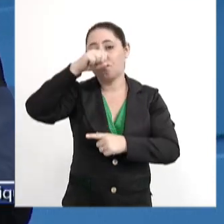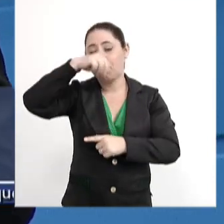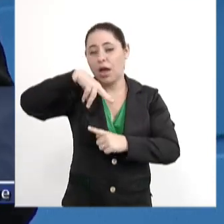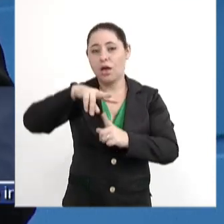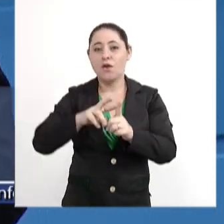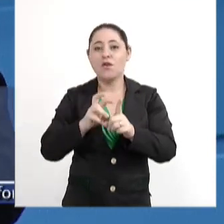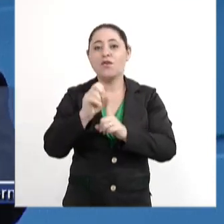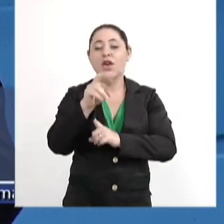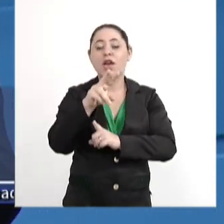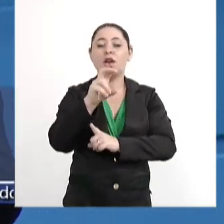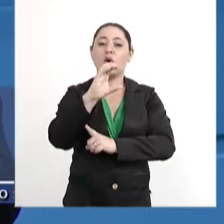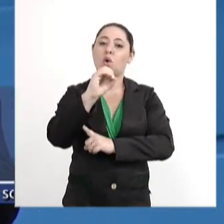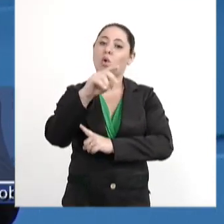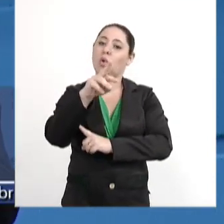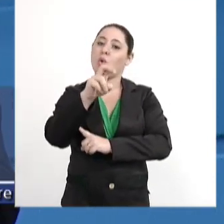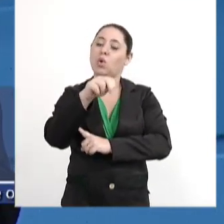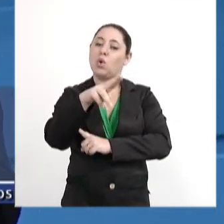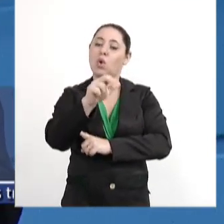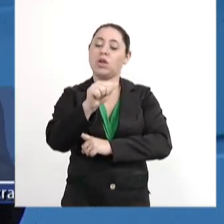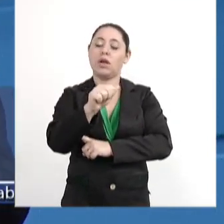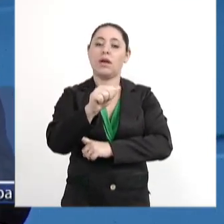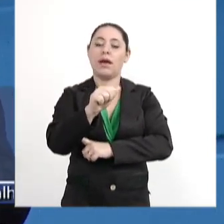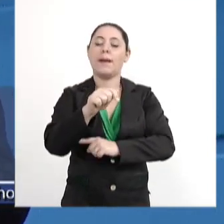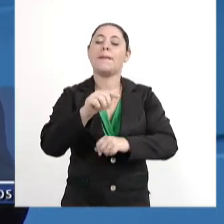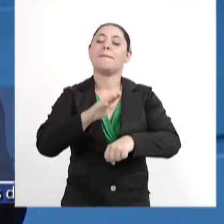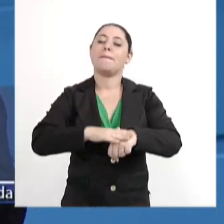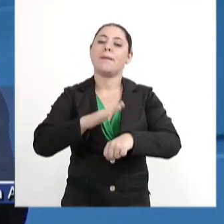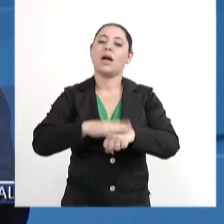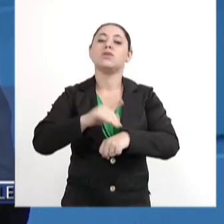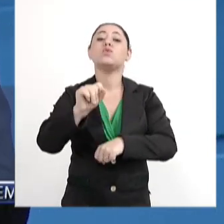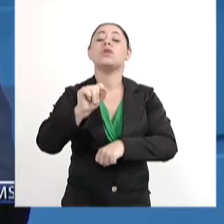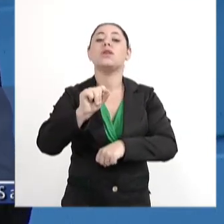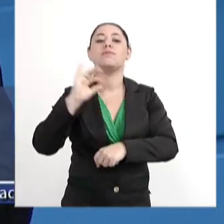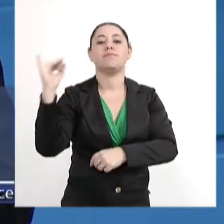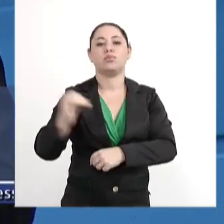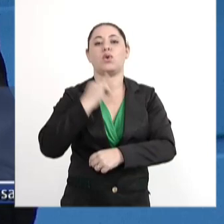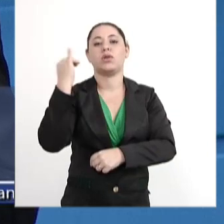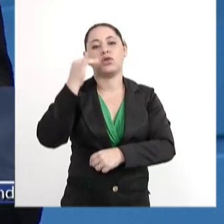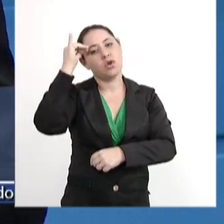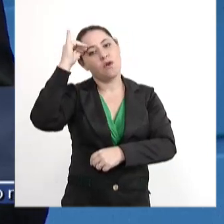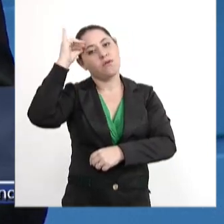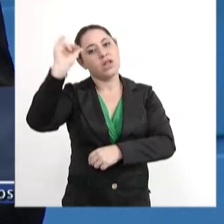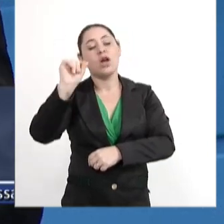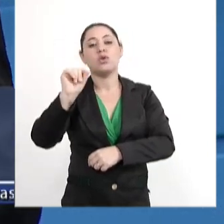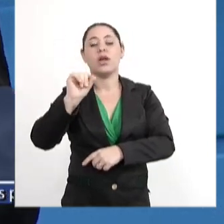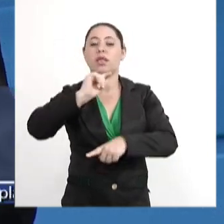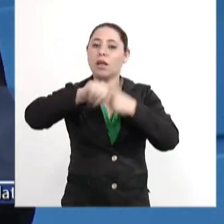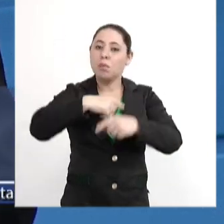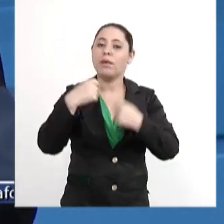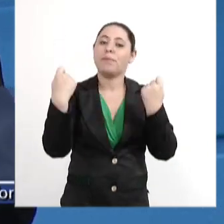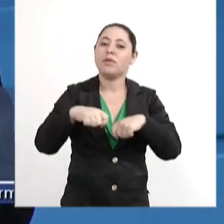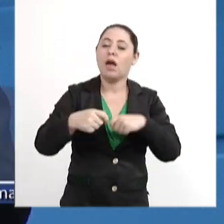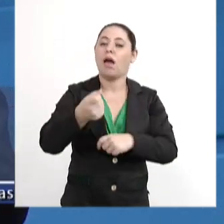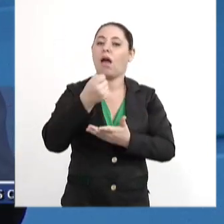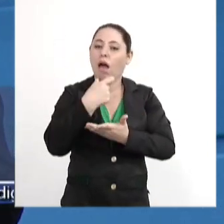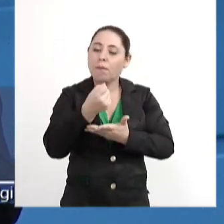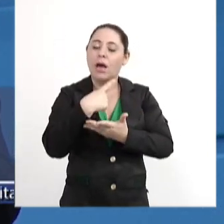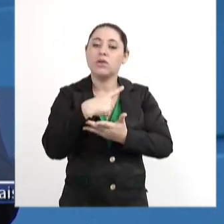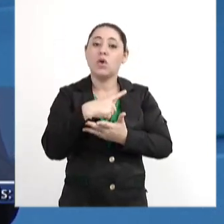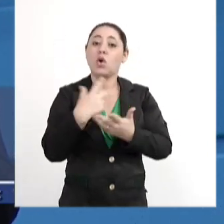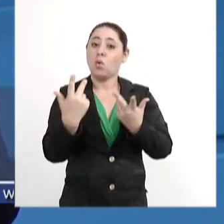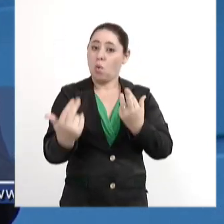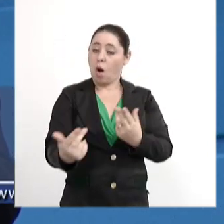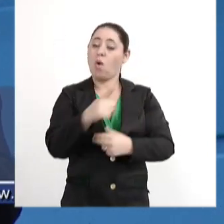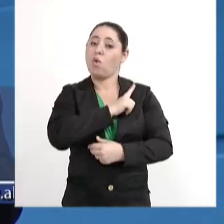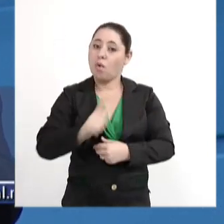coronavírus. Mas é lógico que é muito mais importante prevenir do que remediar, como fez o governo federal. É necessário também